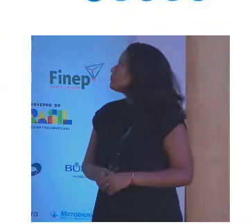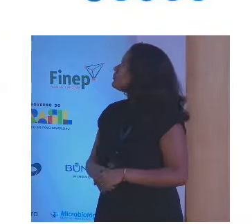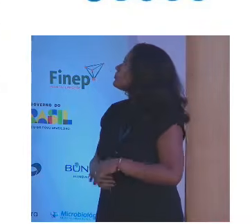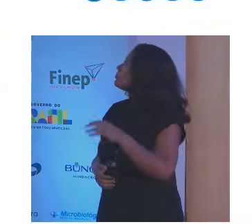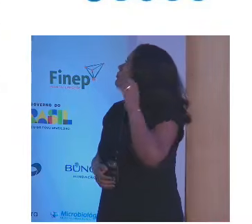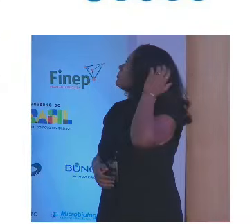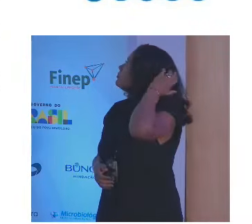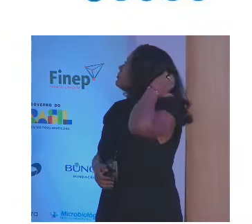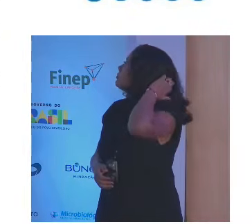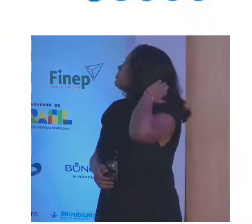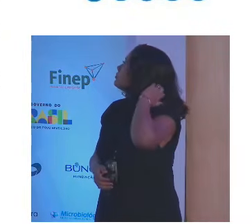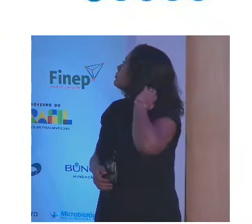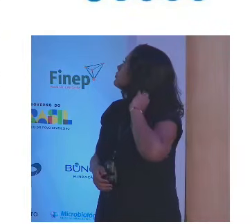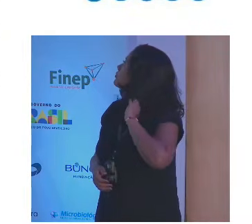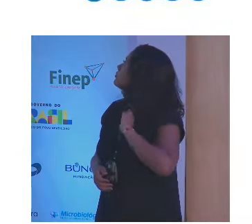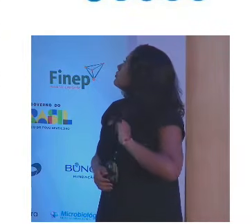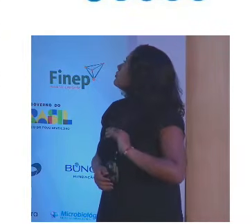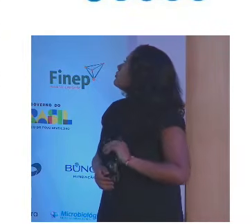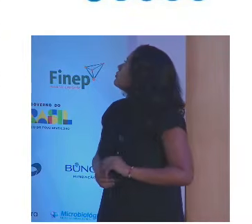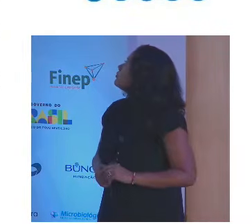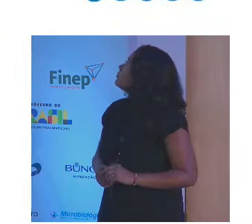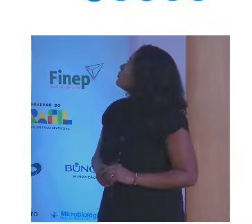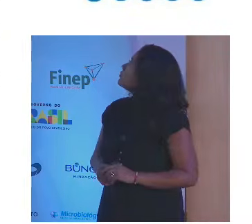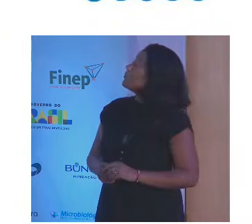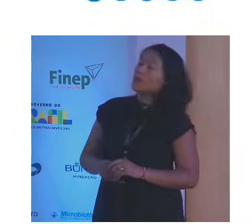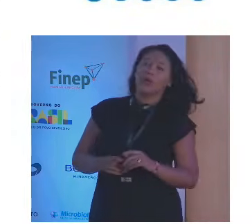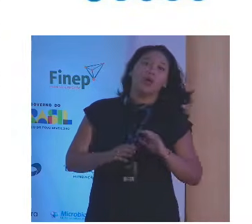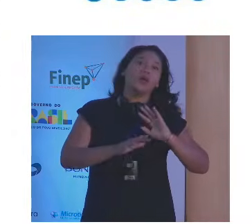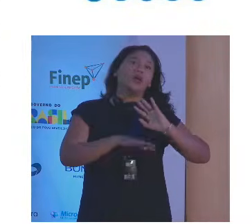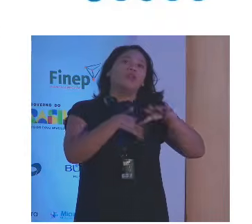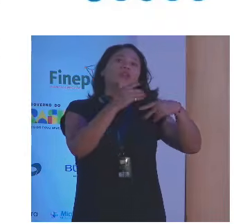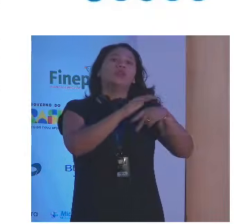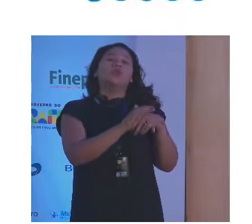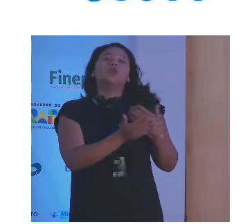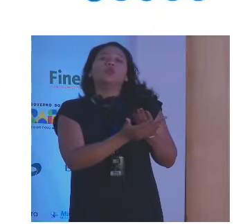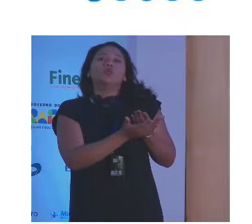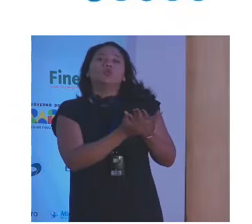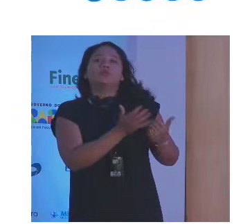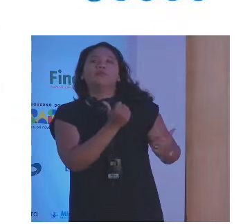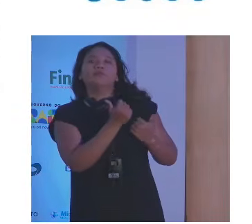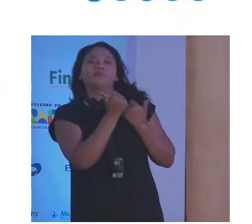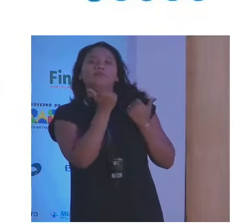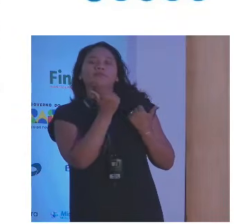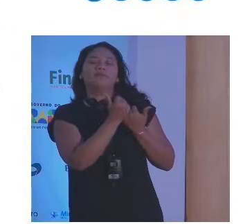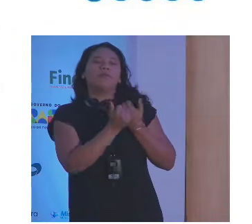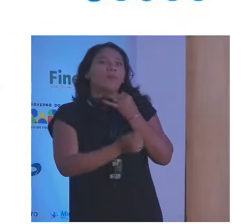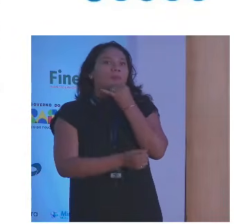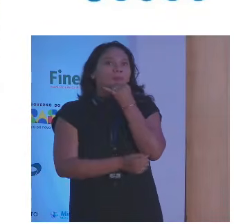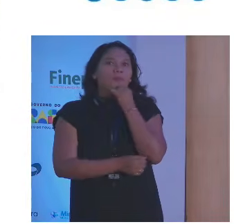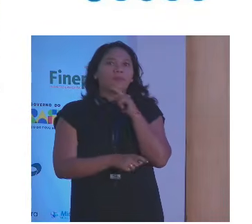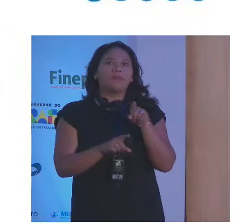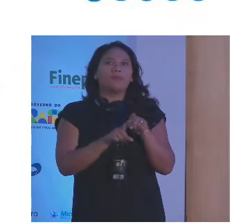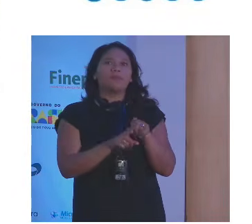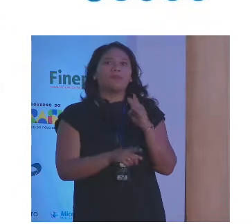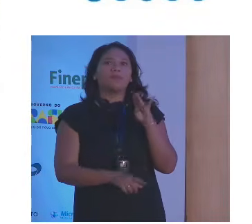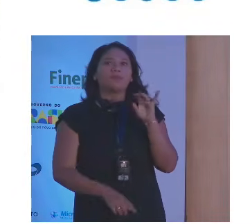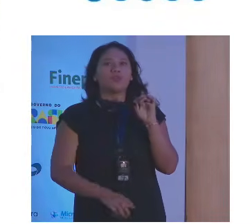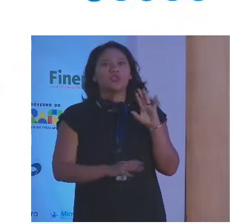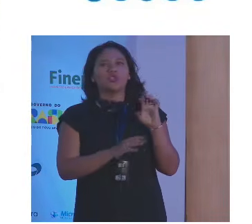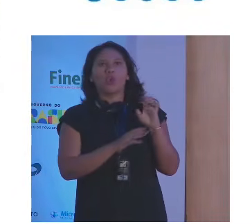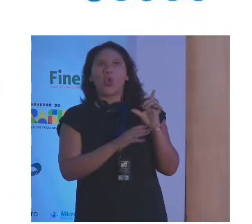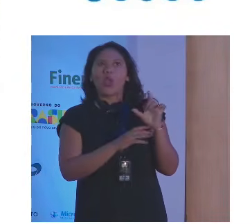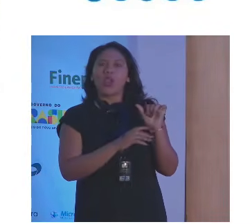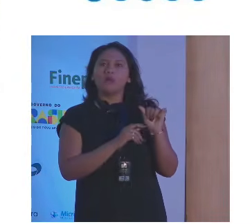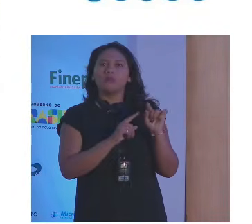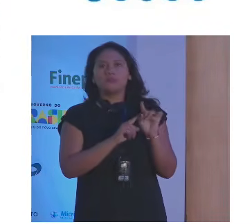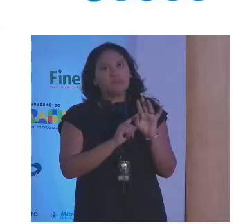A gente tem conseguido avançar mais no estudo desses ambientes com o apoio, inclusive, por exemplo, do navio escola, vamos chamar assim, o